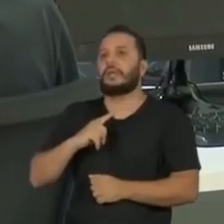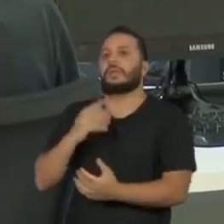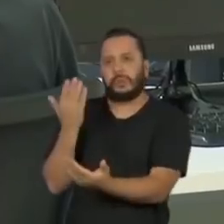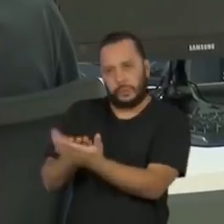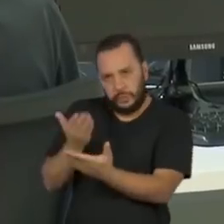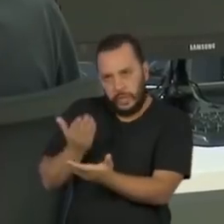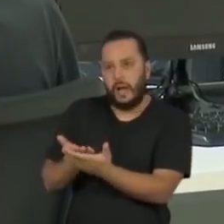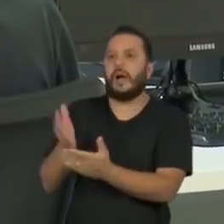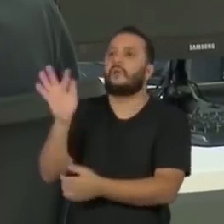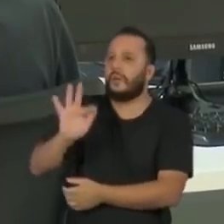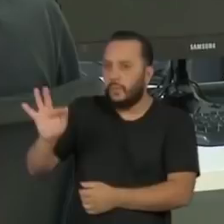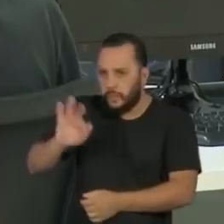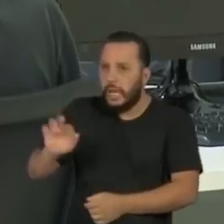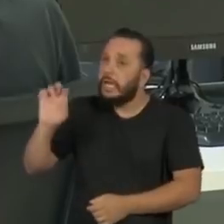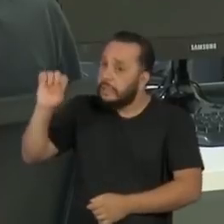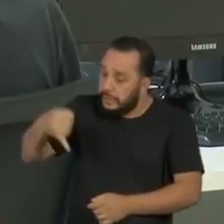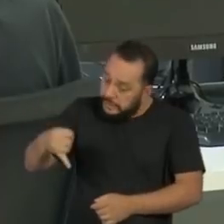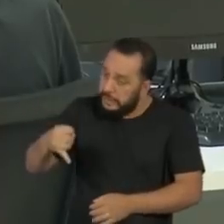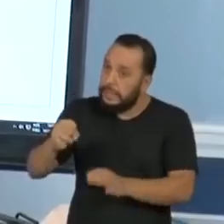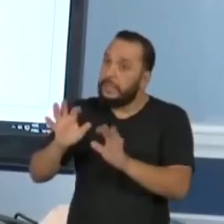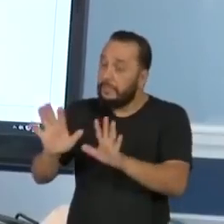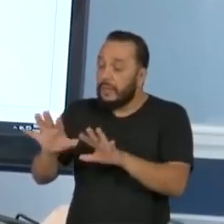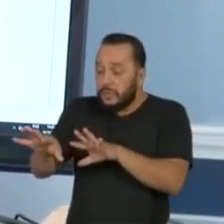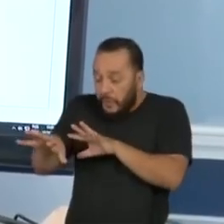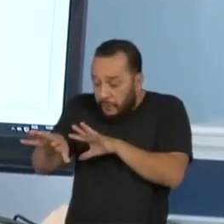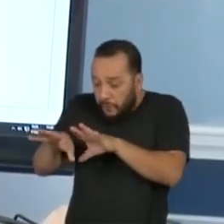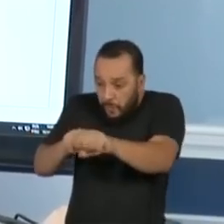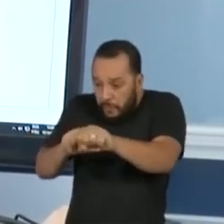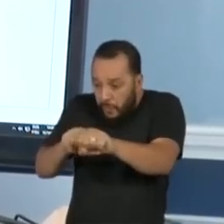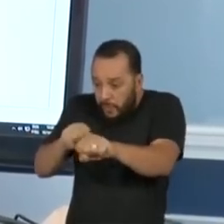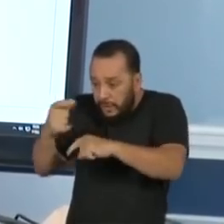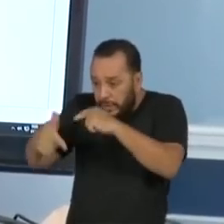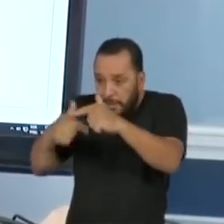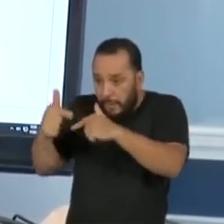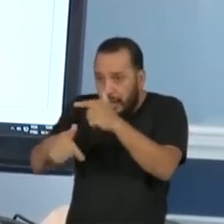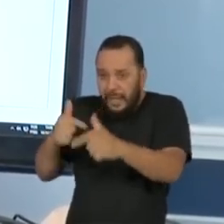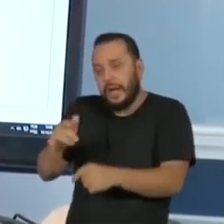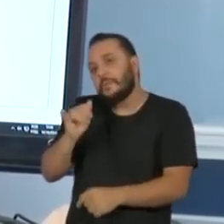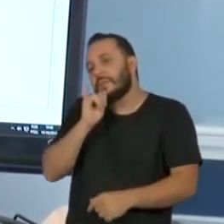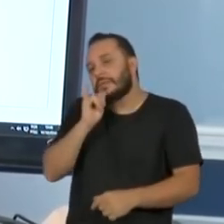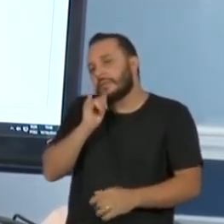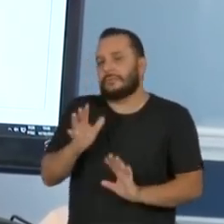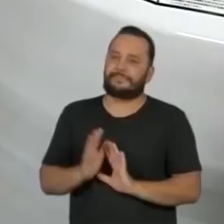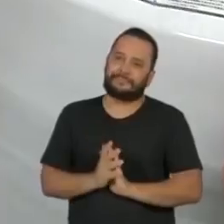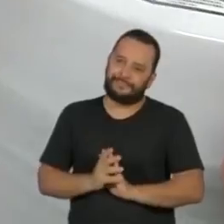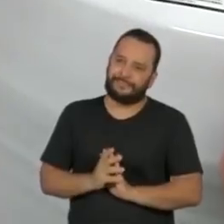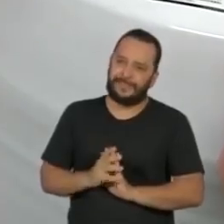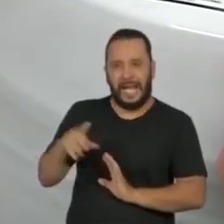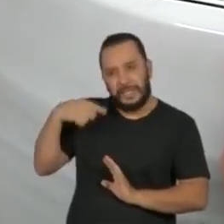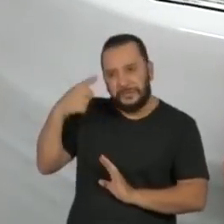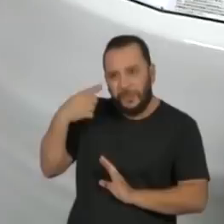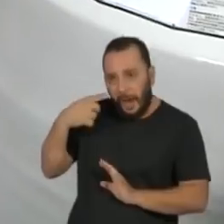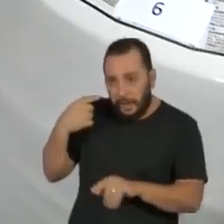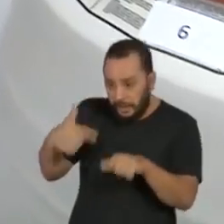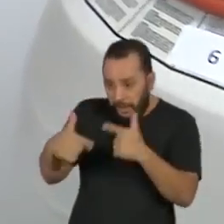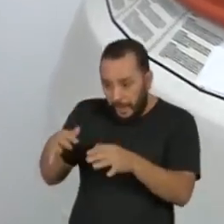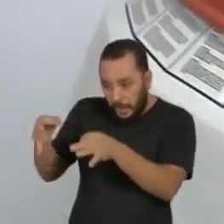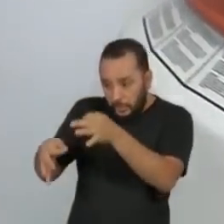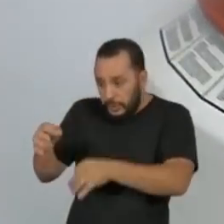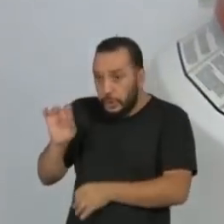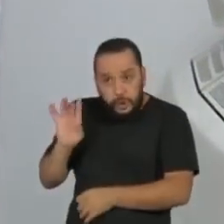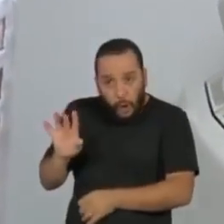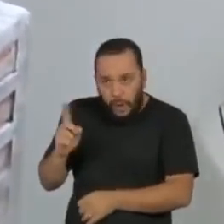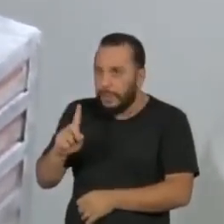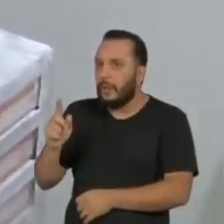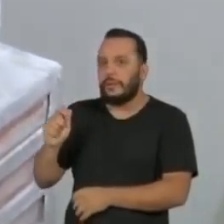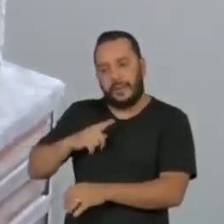claro, né? Mas a mudança dessa... A gente não fala mais, por exemplo, o advogado, ele não vai só advogar. O médico não vai